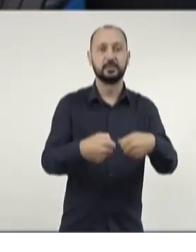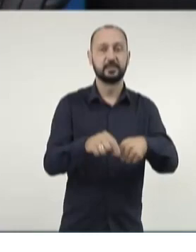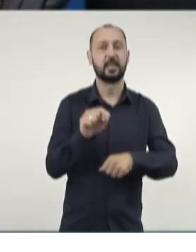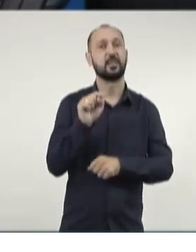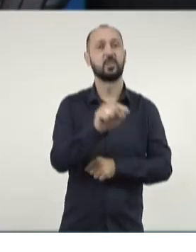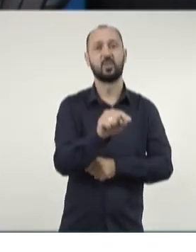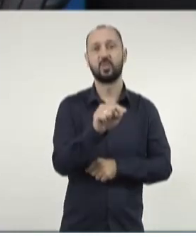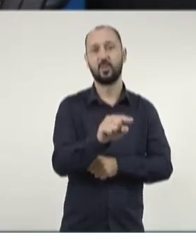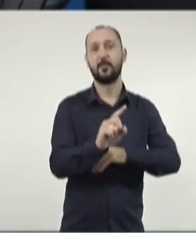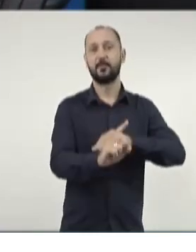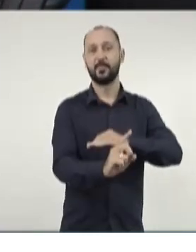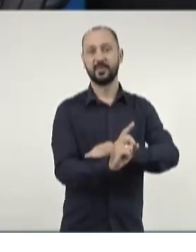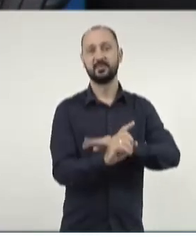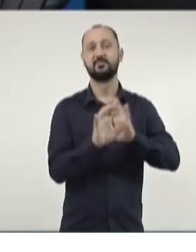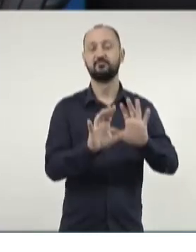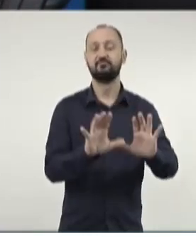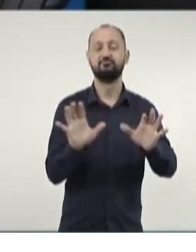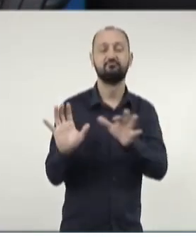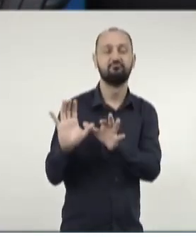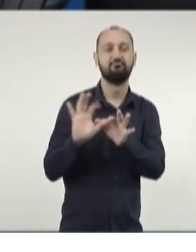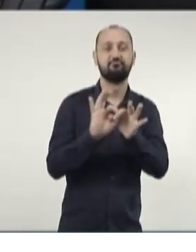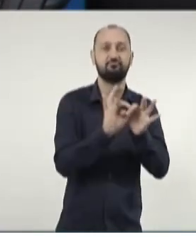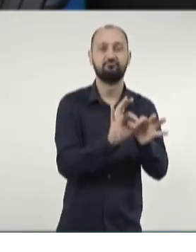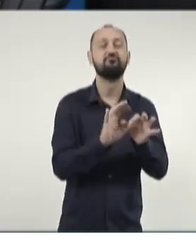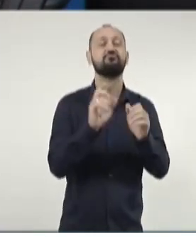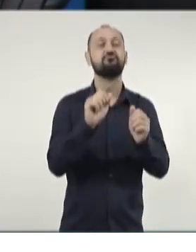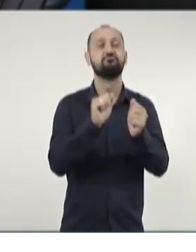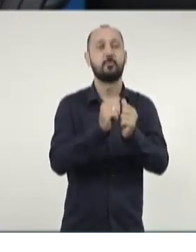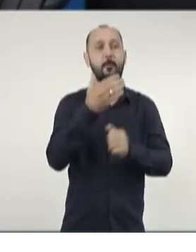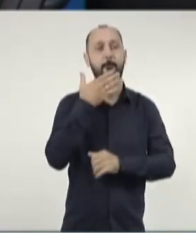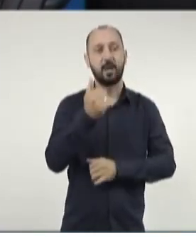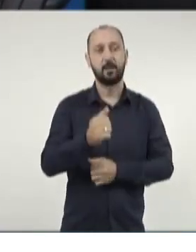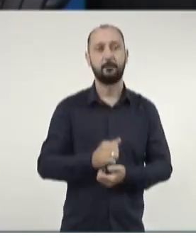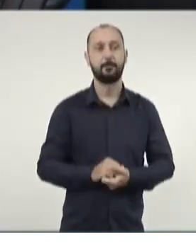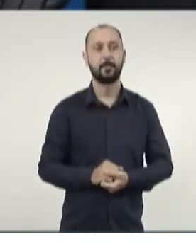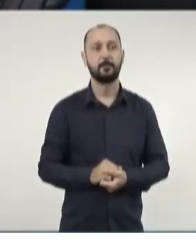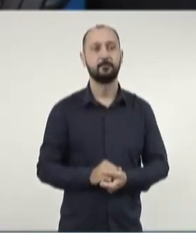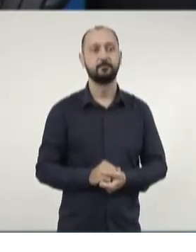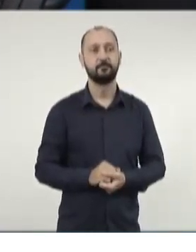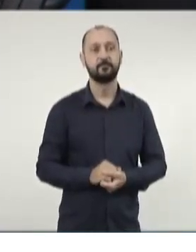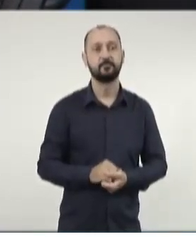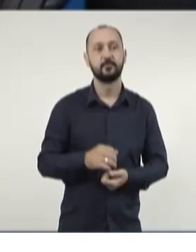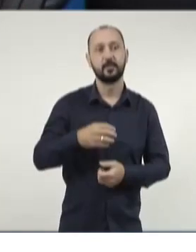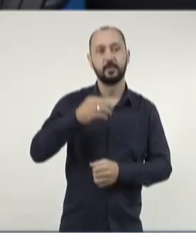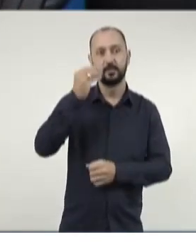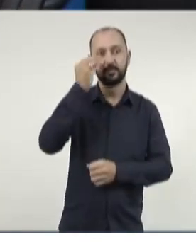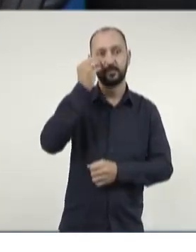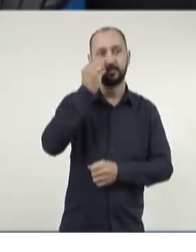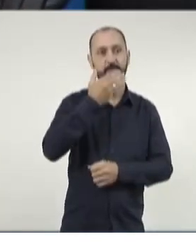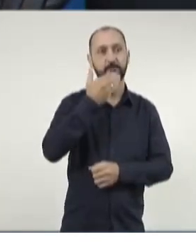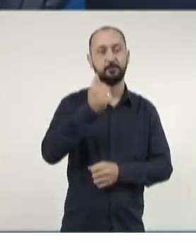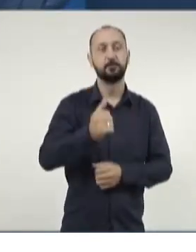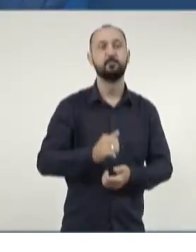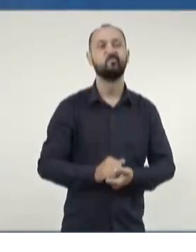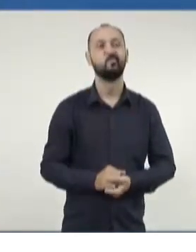do paciente. Dessa conjunção deve sair no melhor, pelo menos a tentativa do melhor.